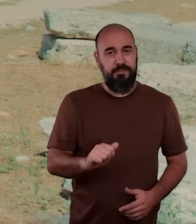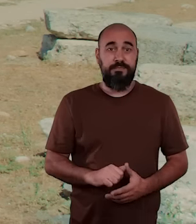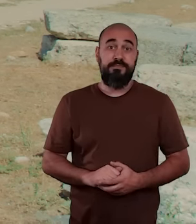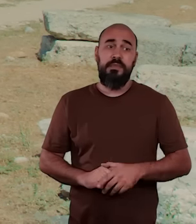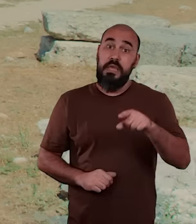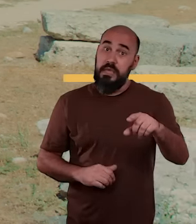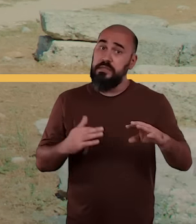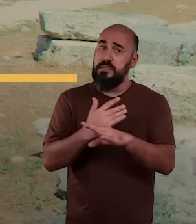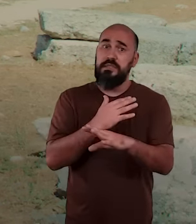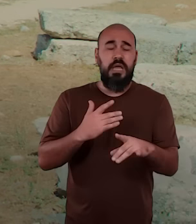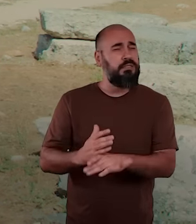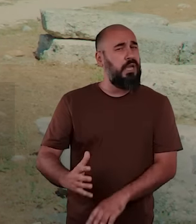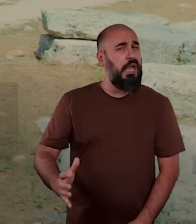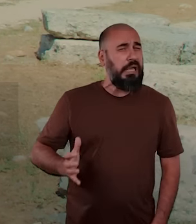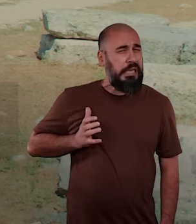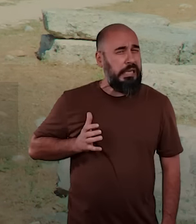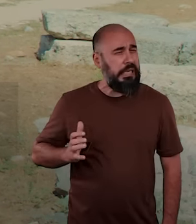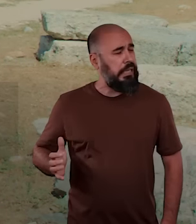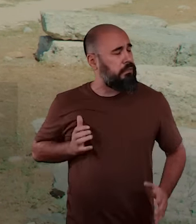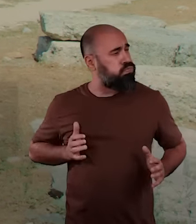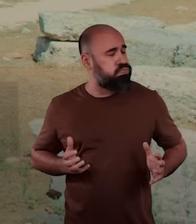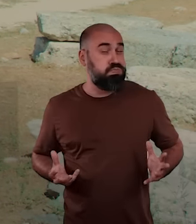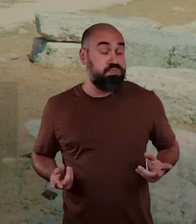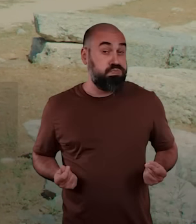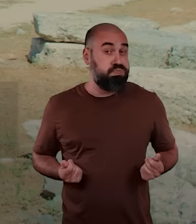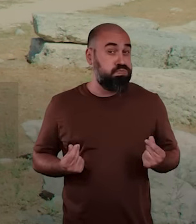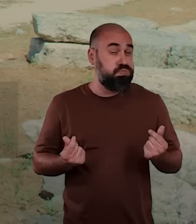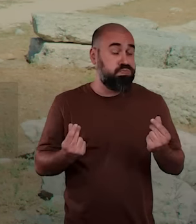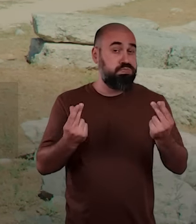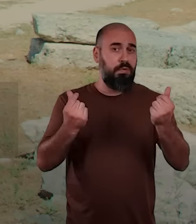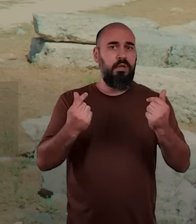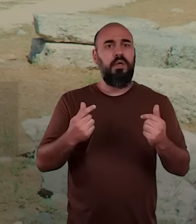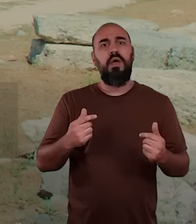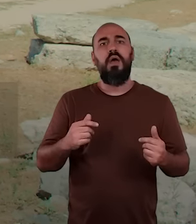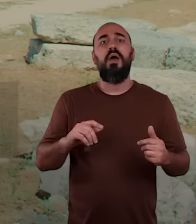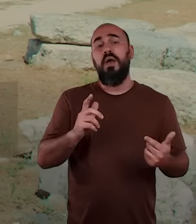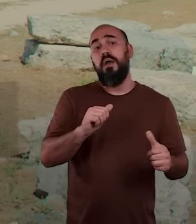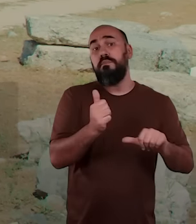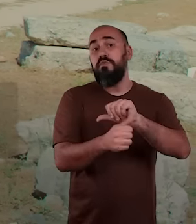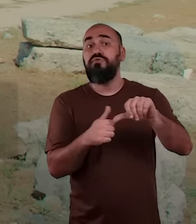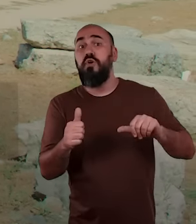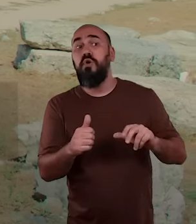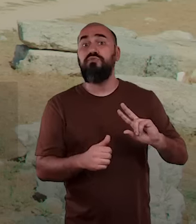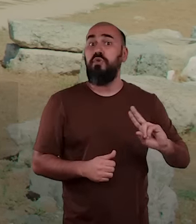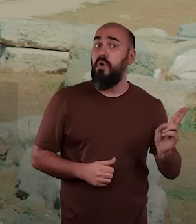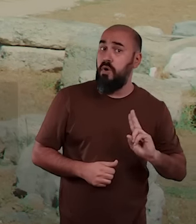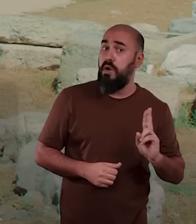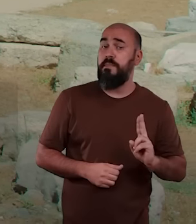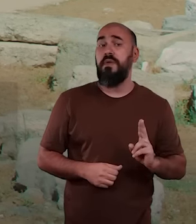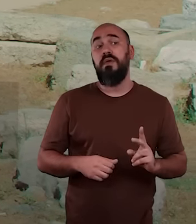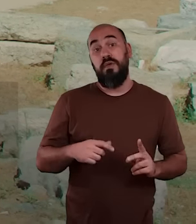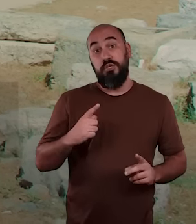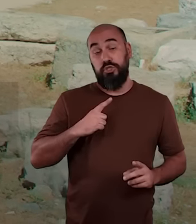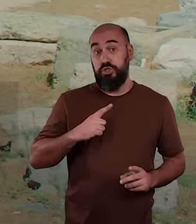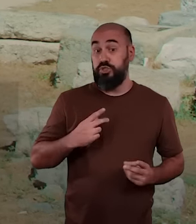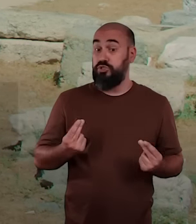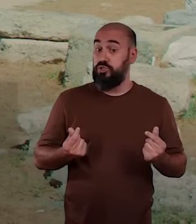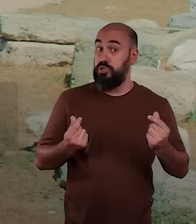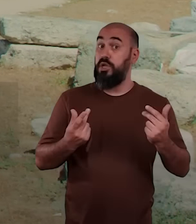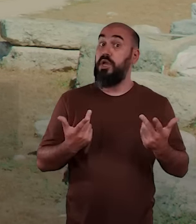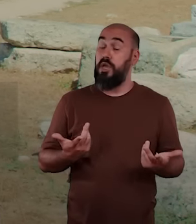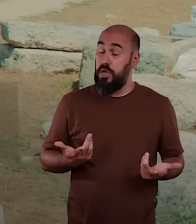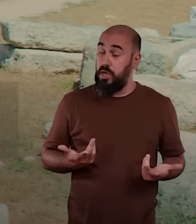ficou muito rica, que na época que mudou seu nome de Dióspolis para Laodiceia, tinha razões econômicas de sobra